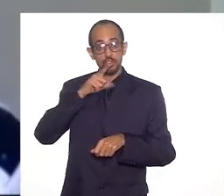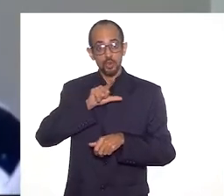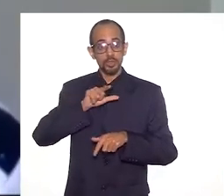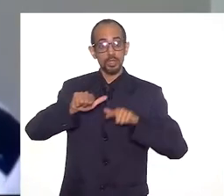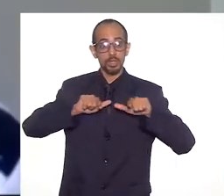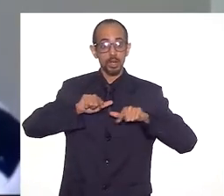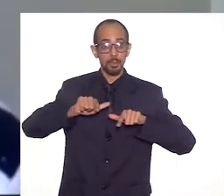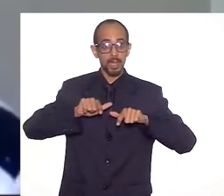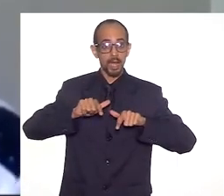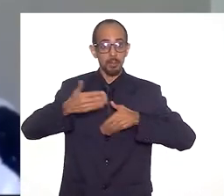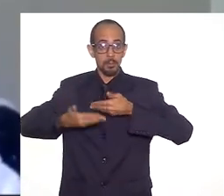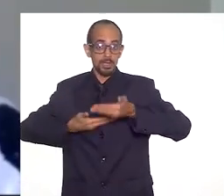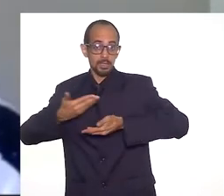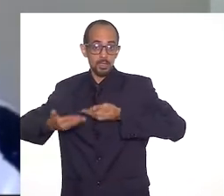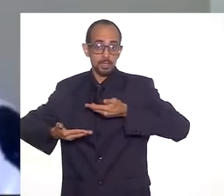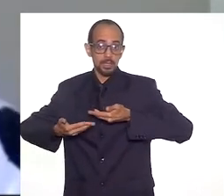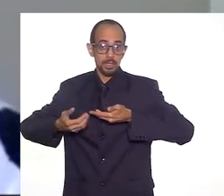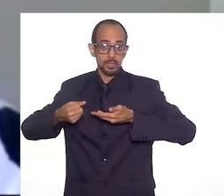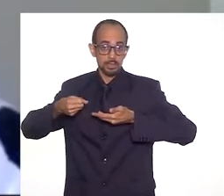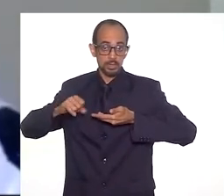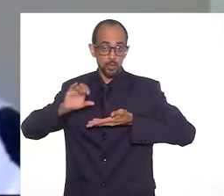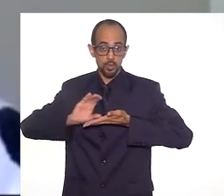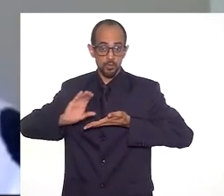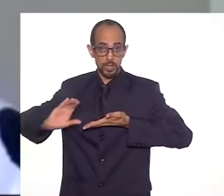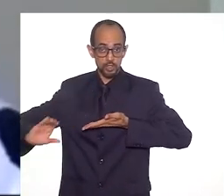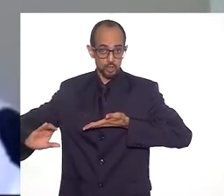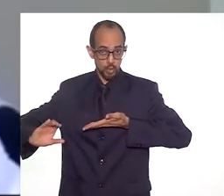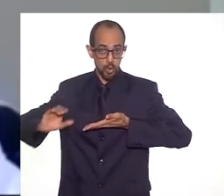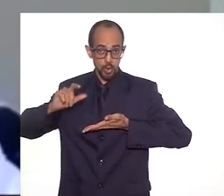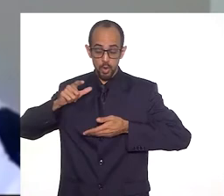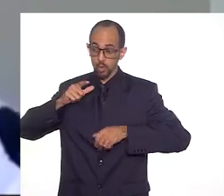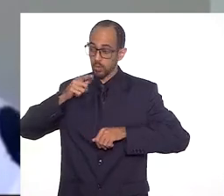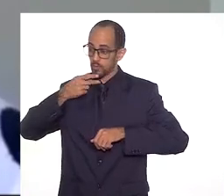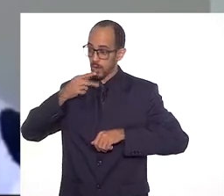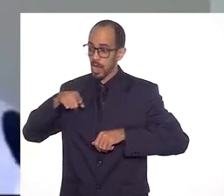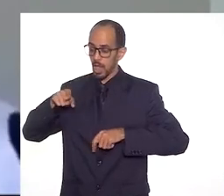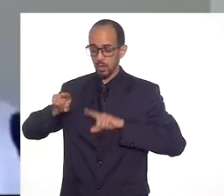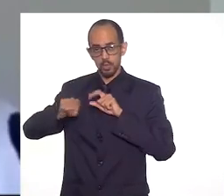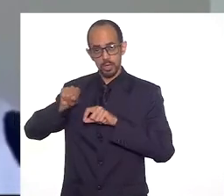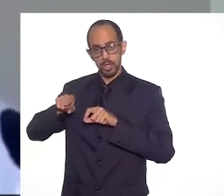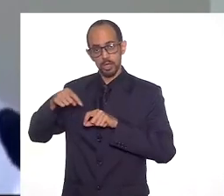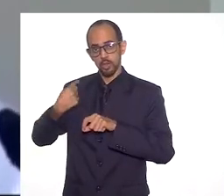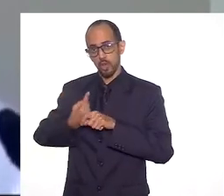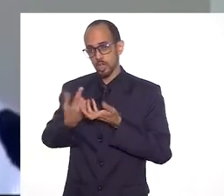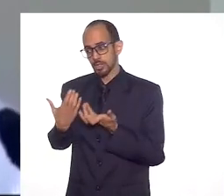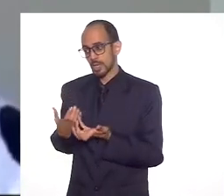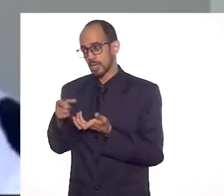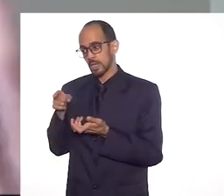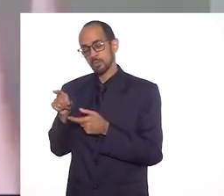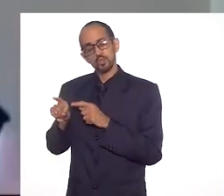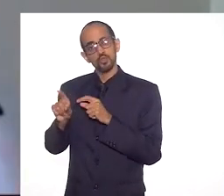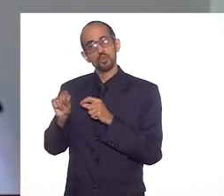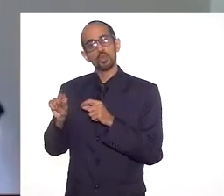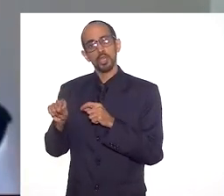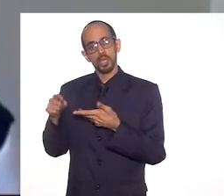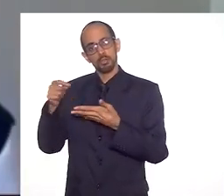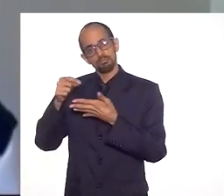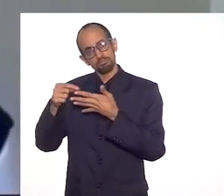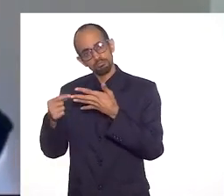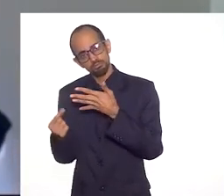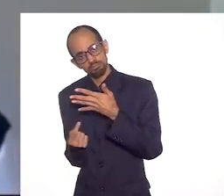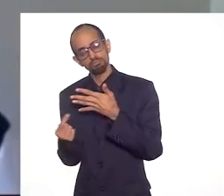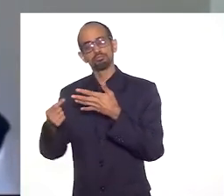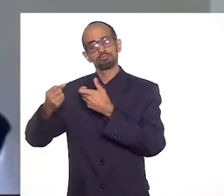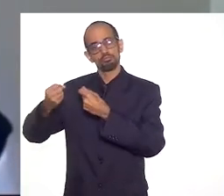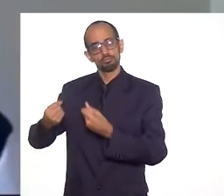parceria de tal forma que os investidores consigam dizer: olha, a gente busca isso num negócio. E as